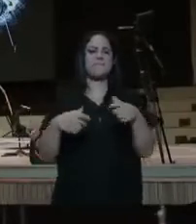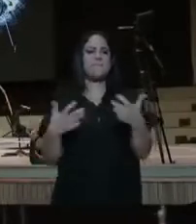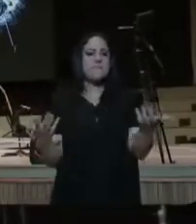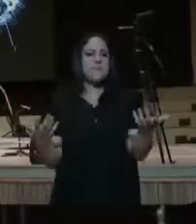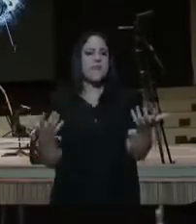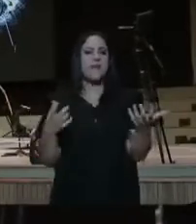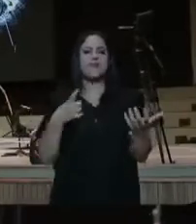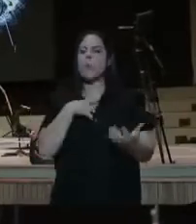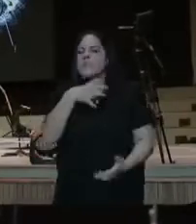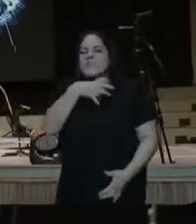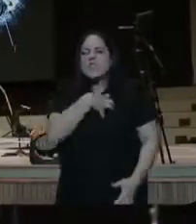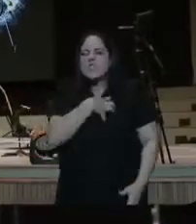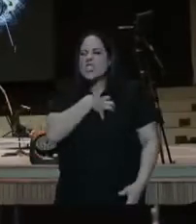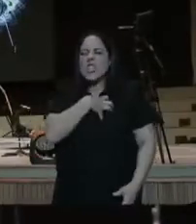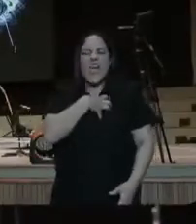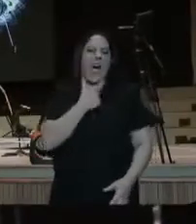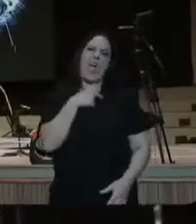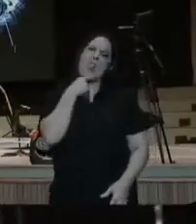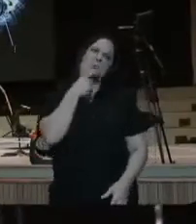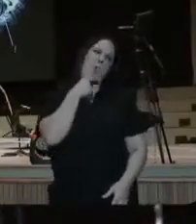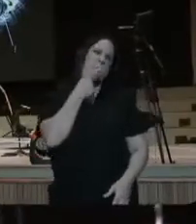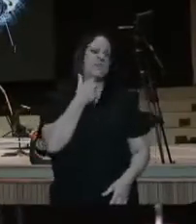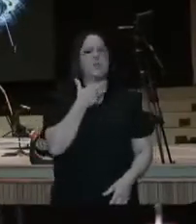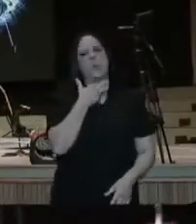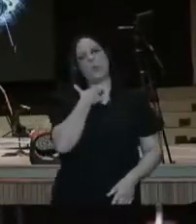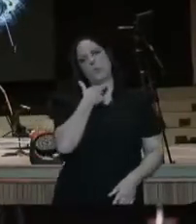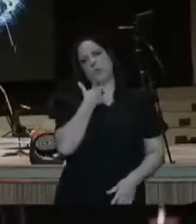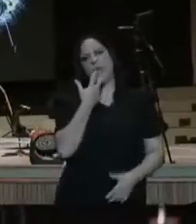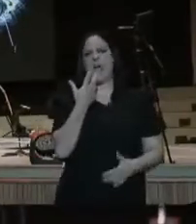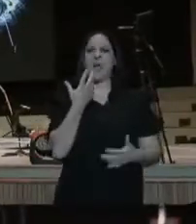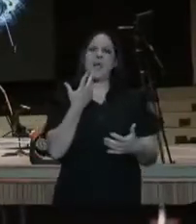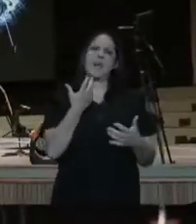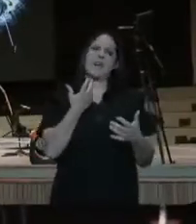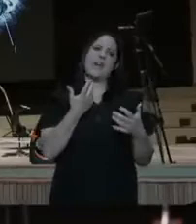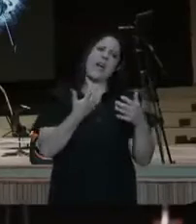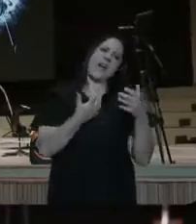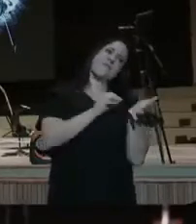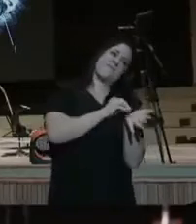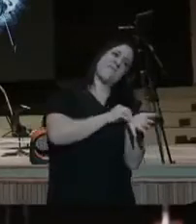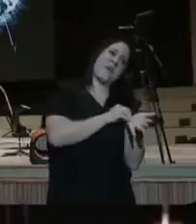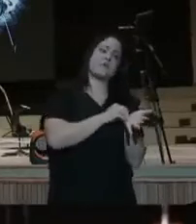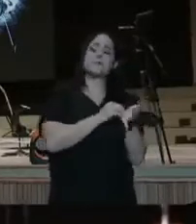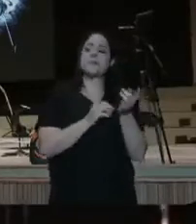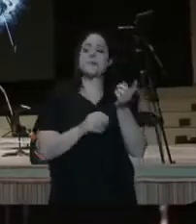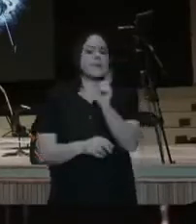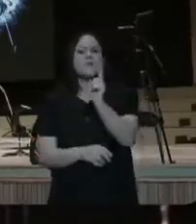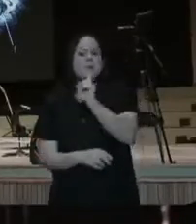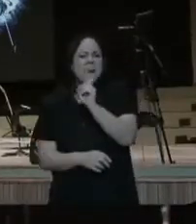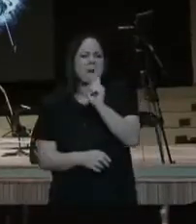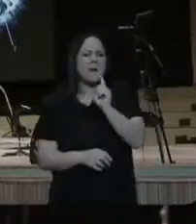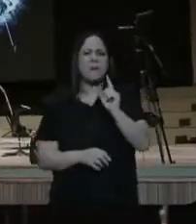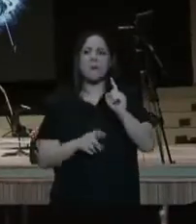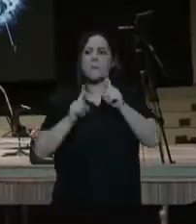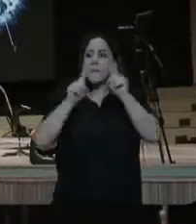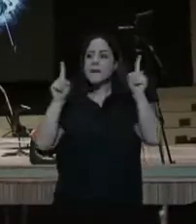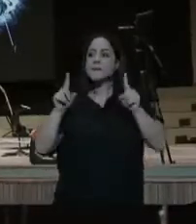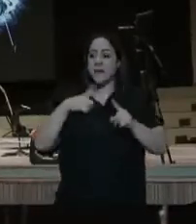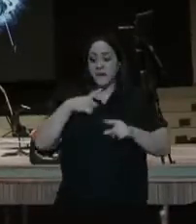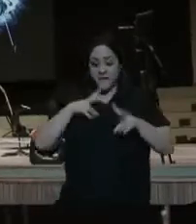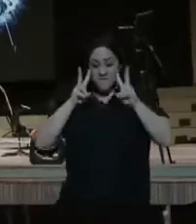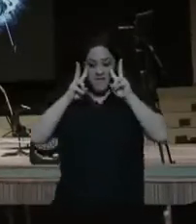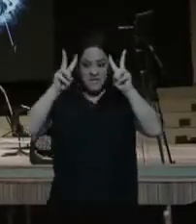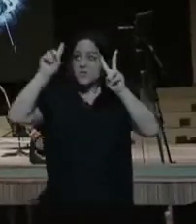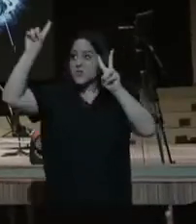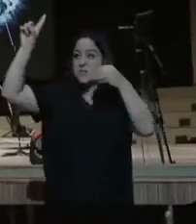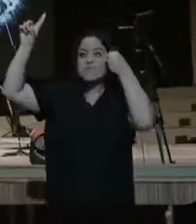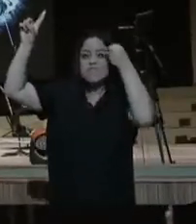- prezar pra perceber as suas falhas aquilo que você não tem não pelo contrário para viver a visão de deus a